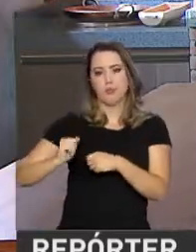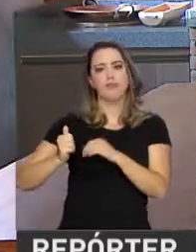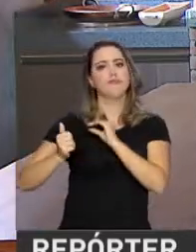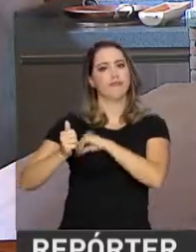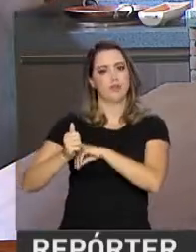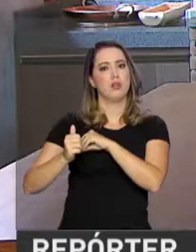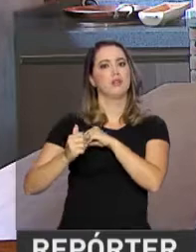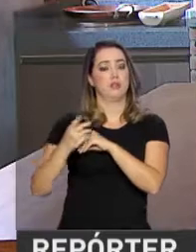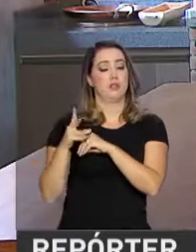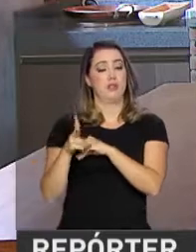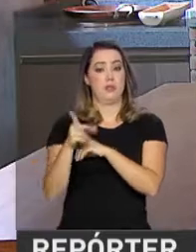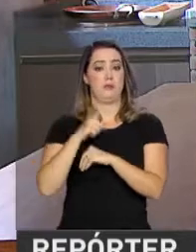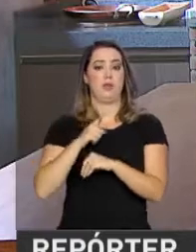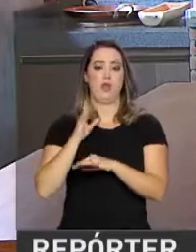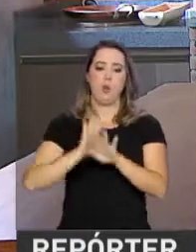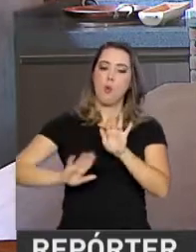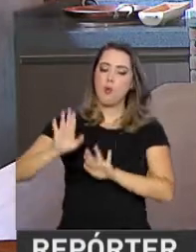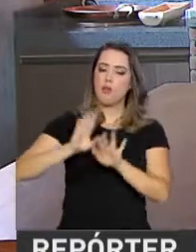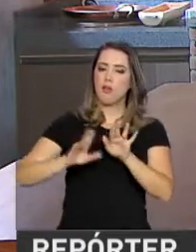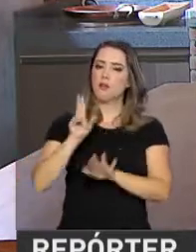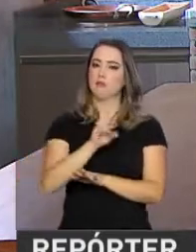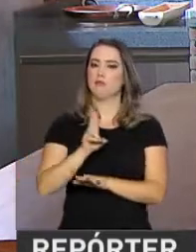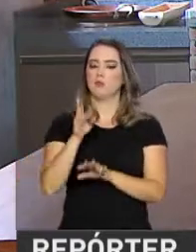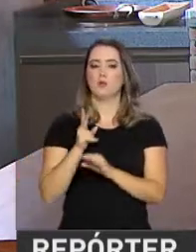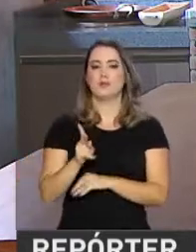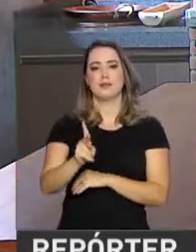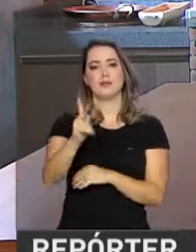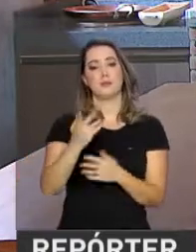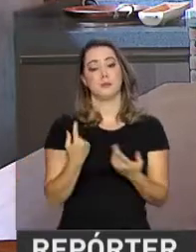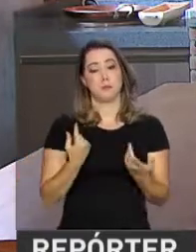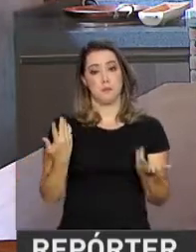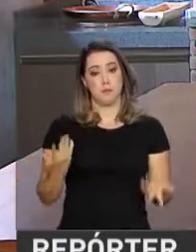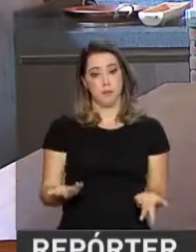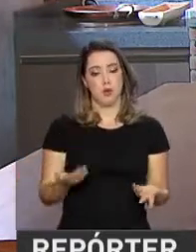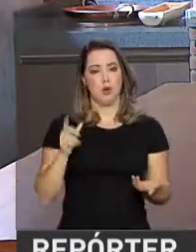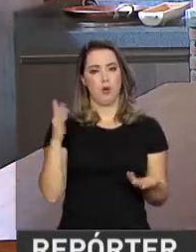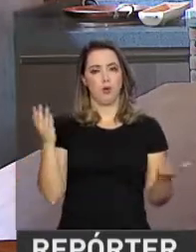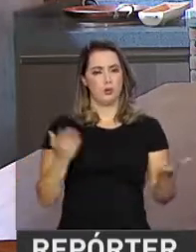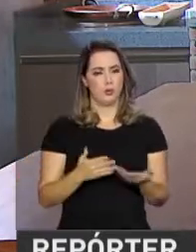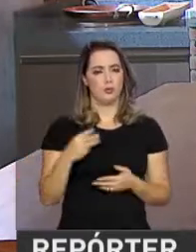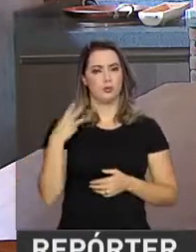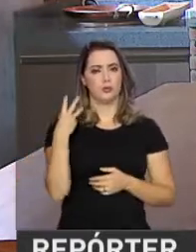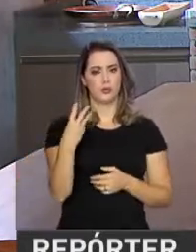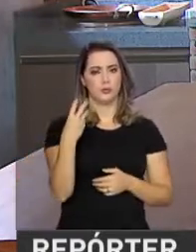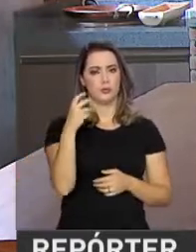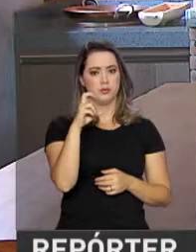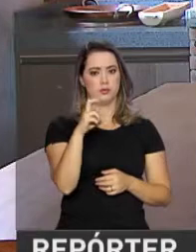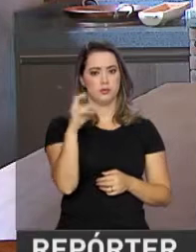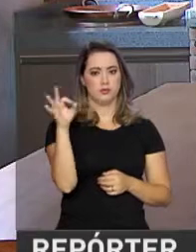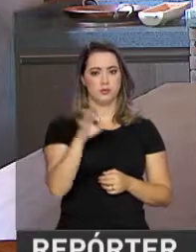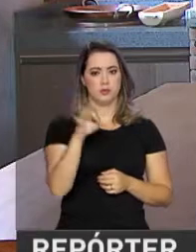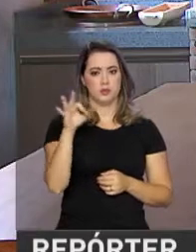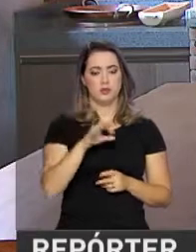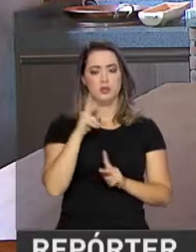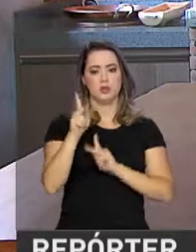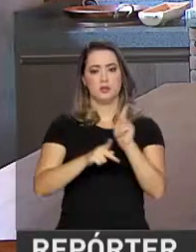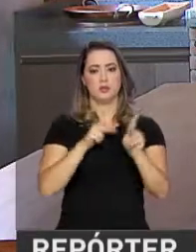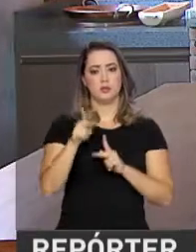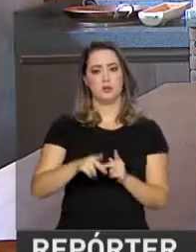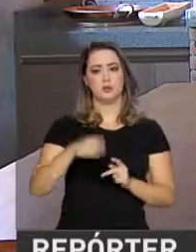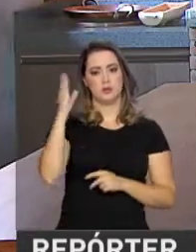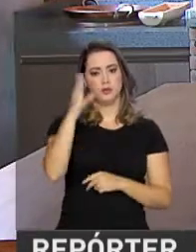que usa a organização mundial da saúde estima que cerca de 35% da população brasileira